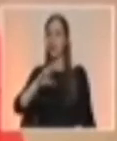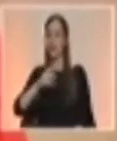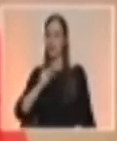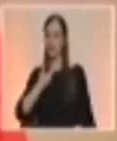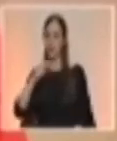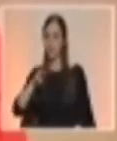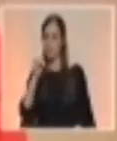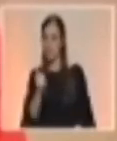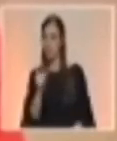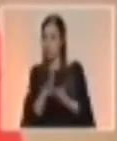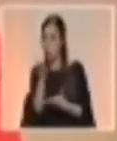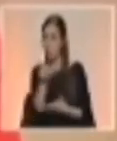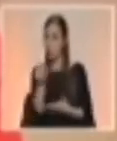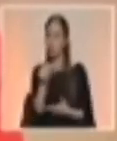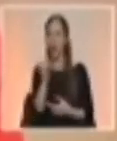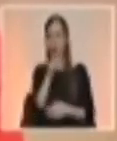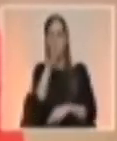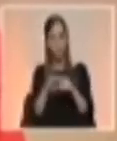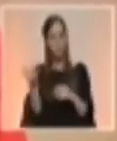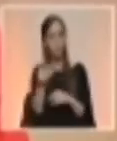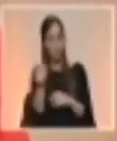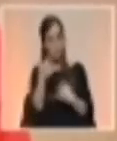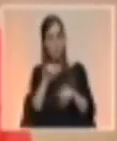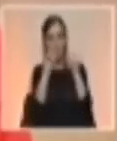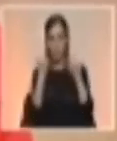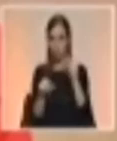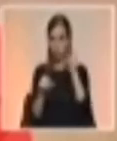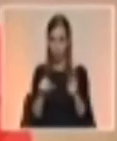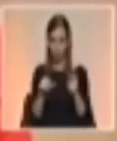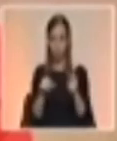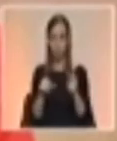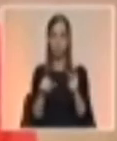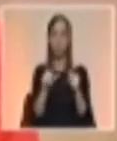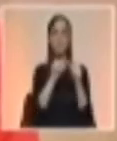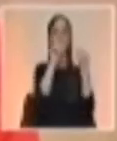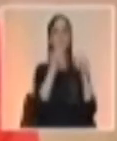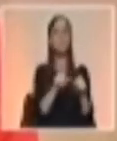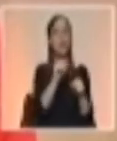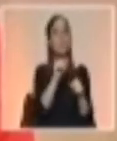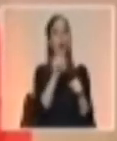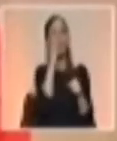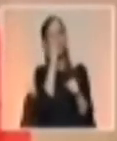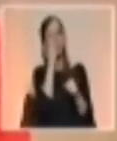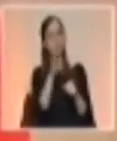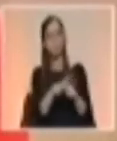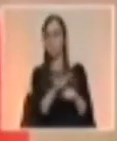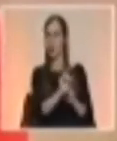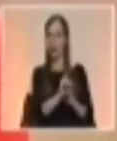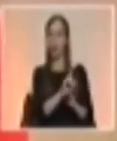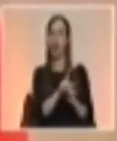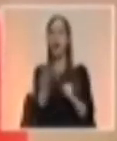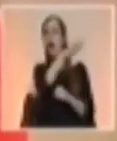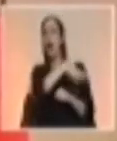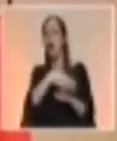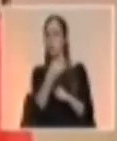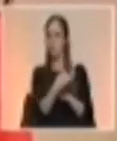vai acontecer aqui no Porto, sim, mas vai decorrer em dois regimes. Portanto, regime não residencial, que se destina essencialmente a estudantes aqui da área do Grande Porto.